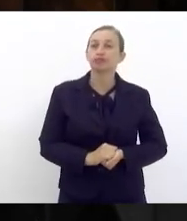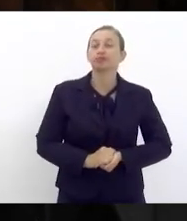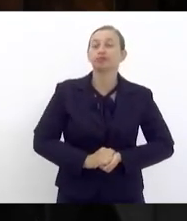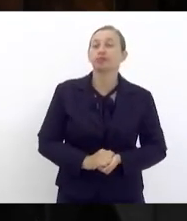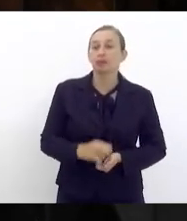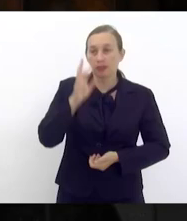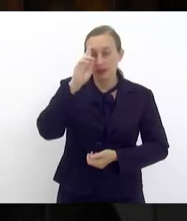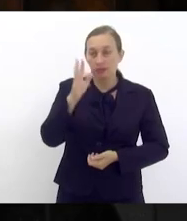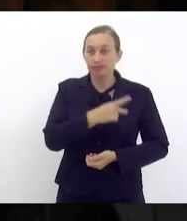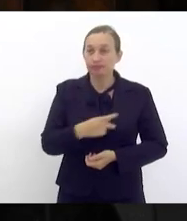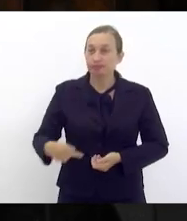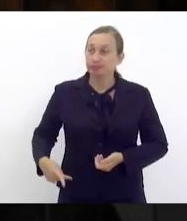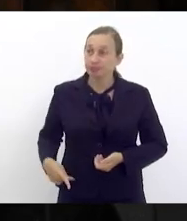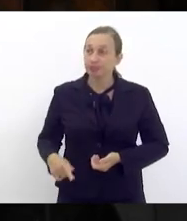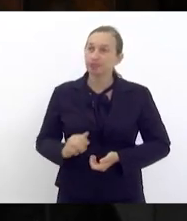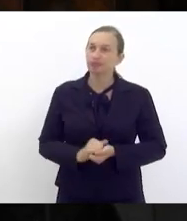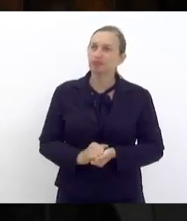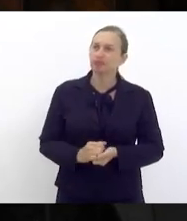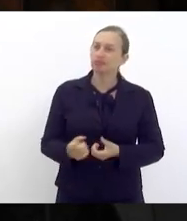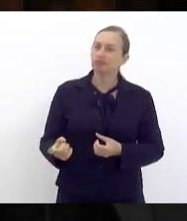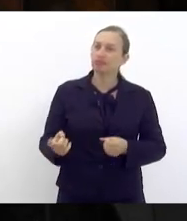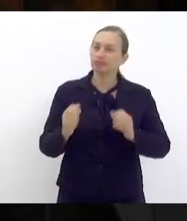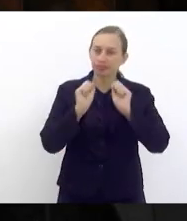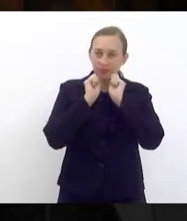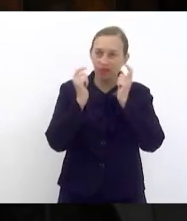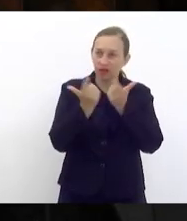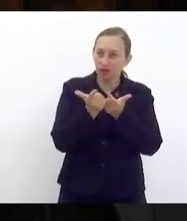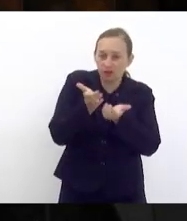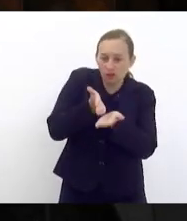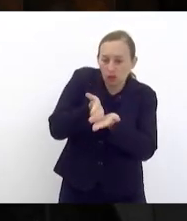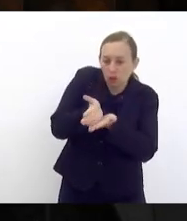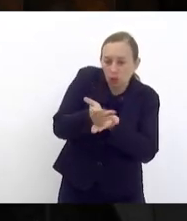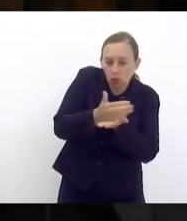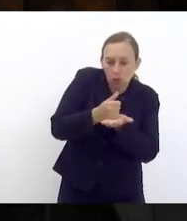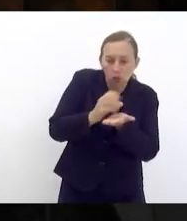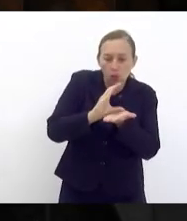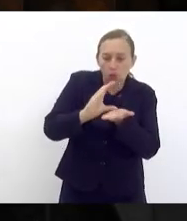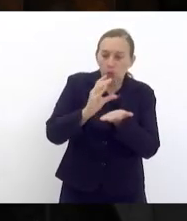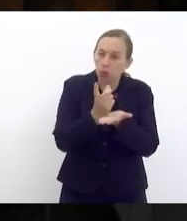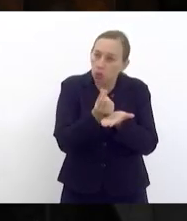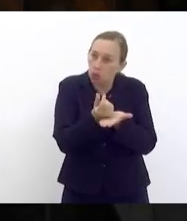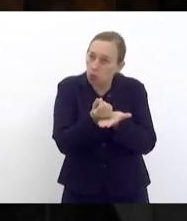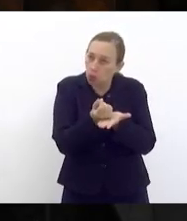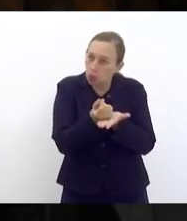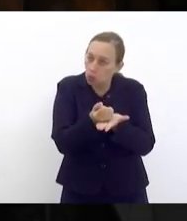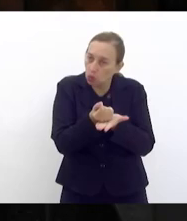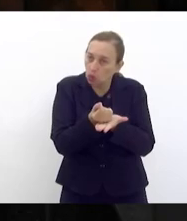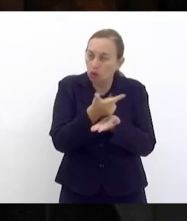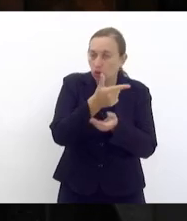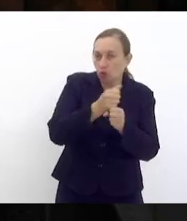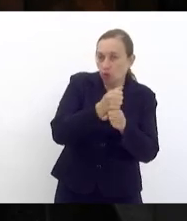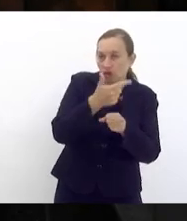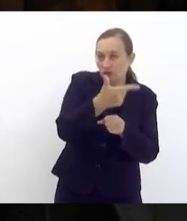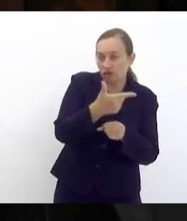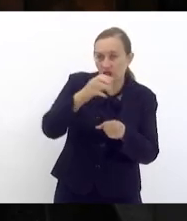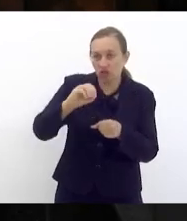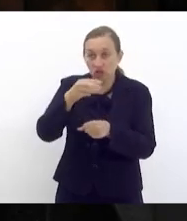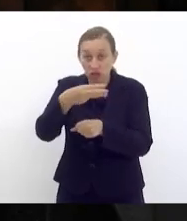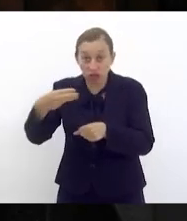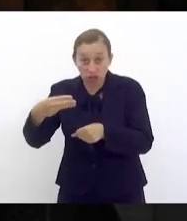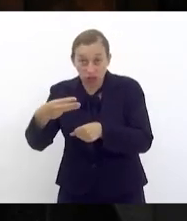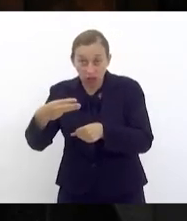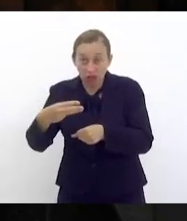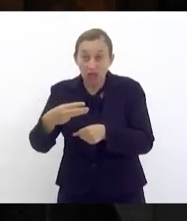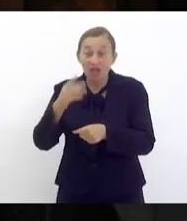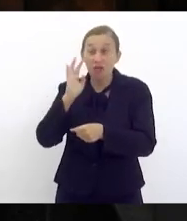presidente, quando for essa casa fez o orçamento de 23, imaginou que essa questão